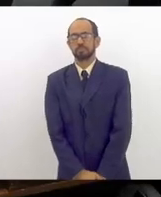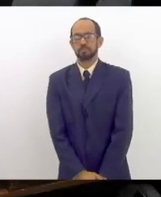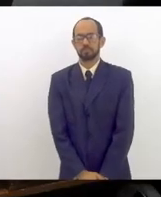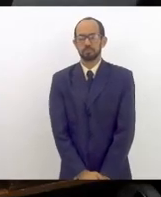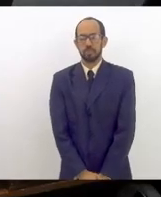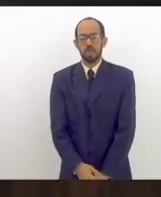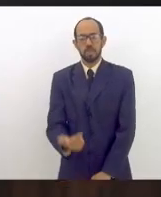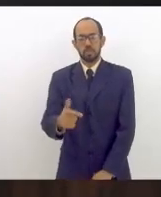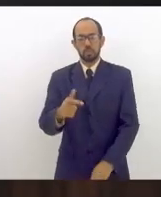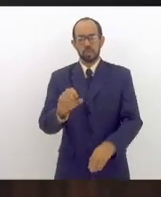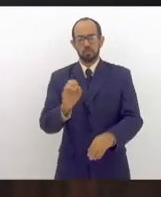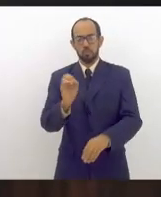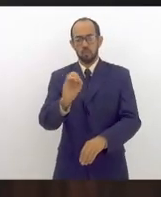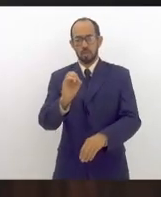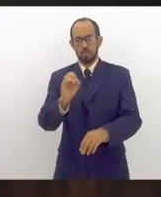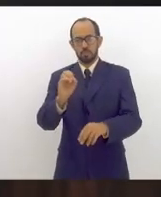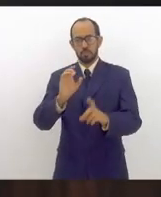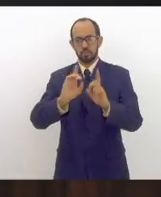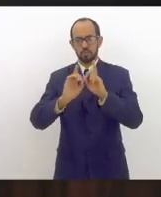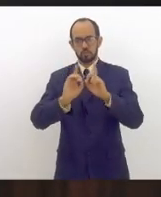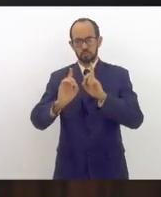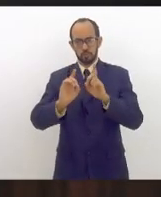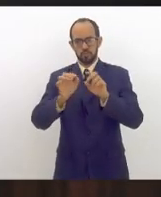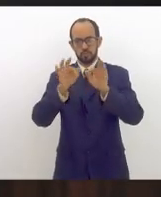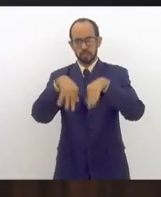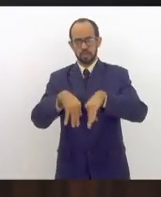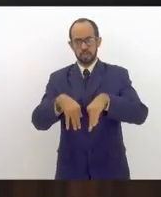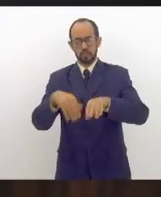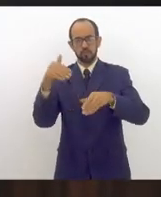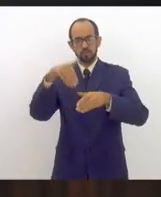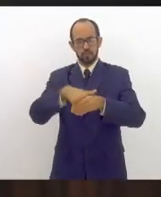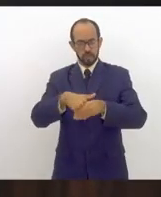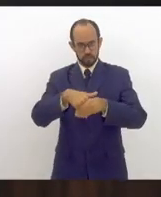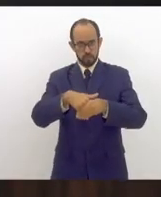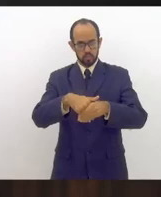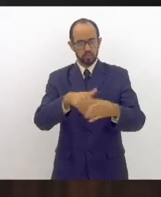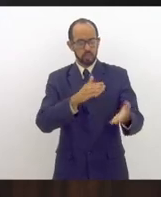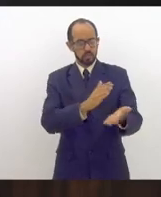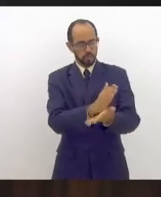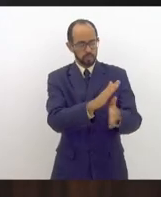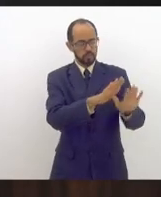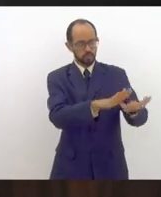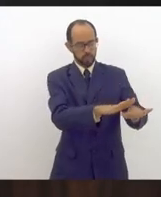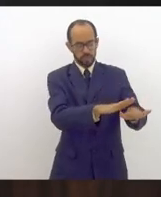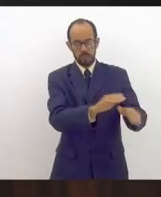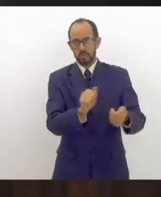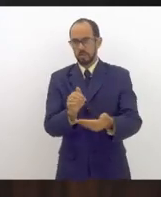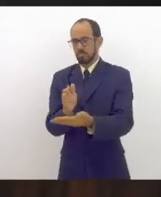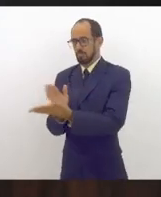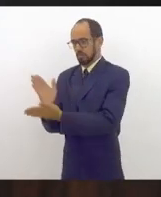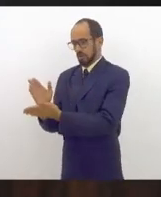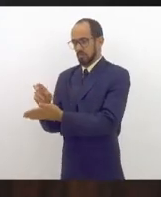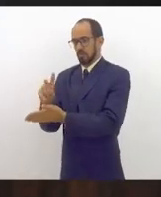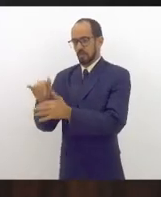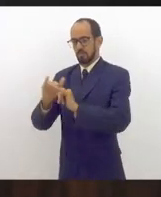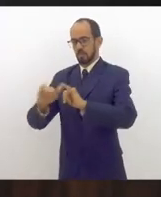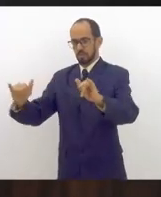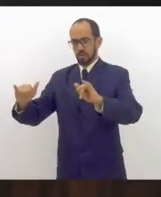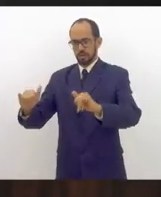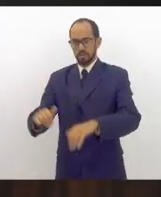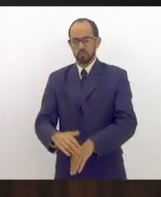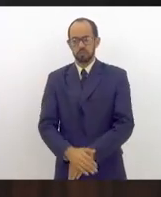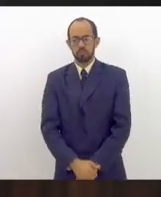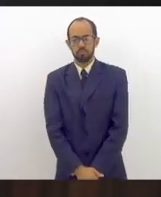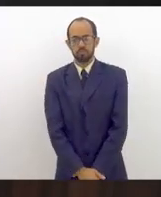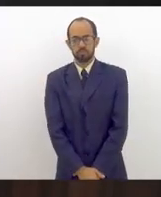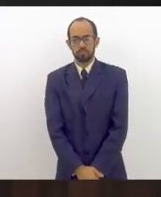Não havendo quem queira discutir, encerrada a discussão. Em votação, os senhores que aprovam permaneçam como estão aprovados, vai à publicação. Incluído